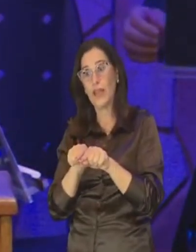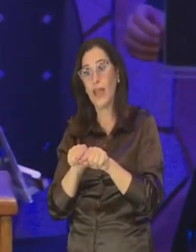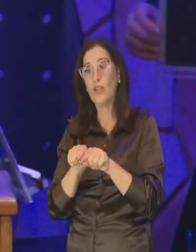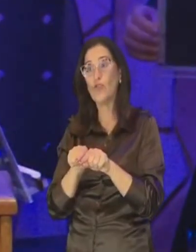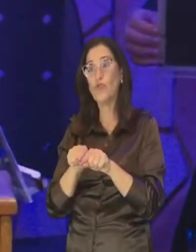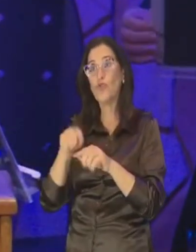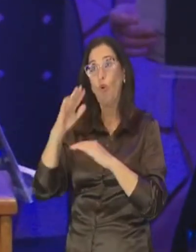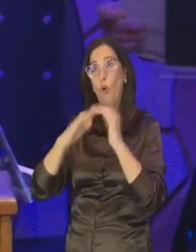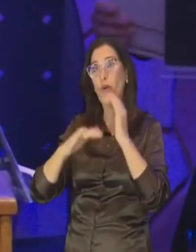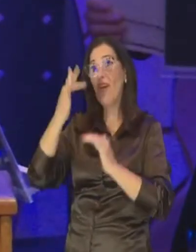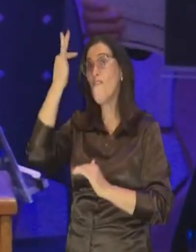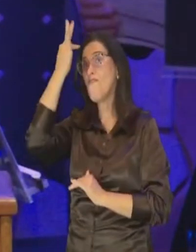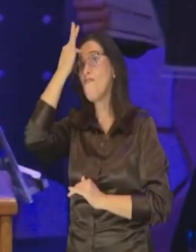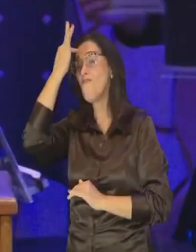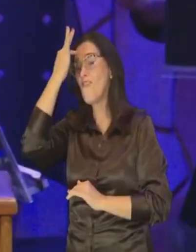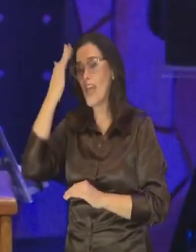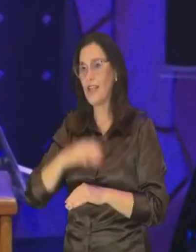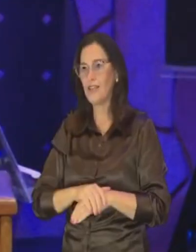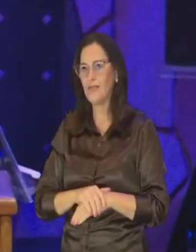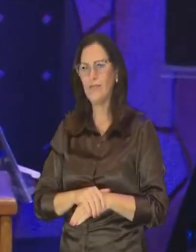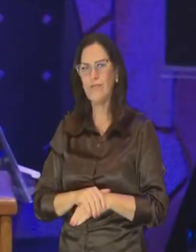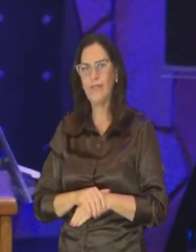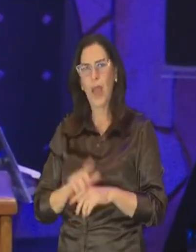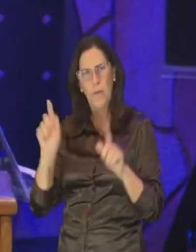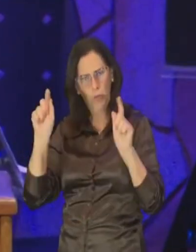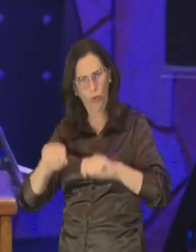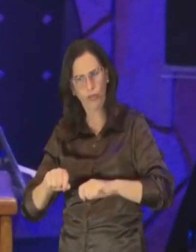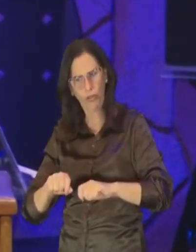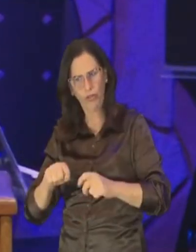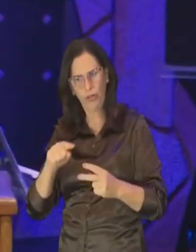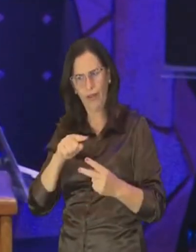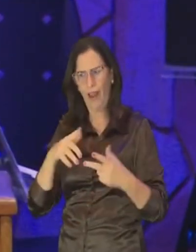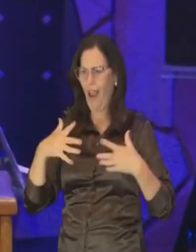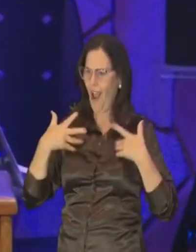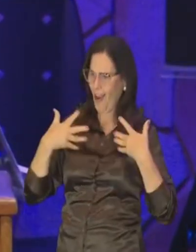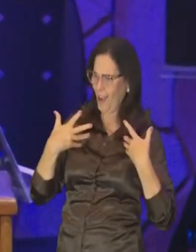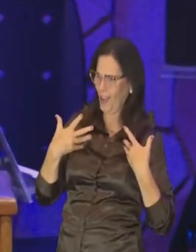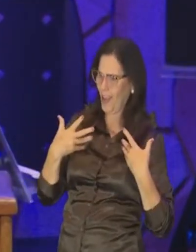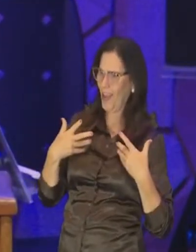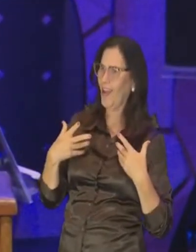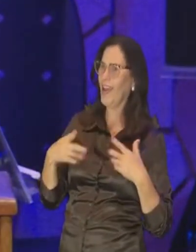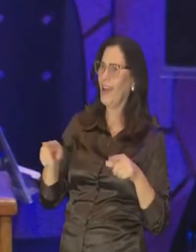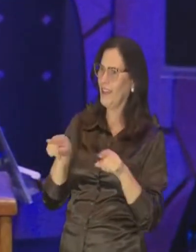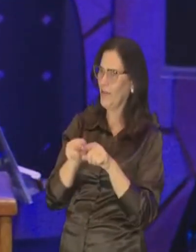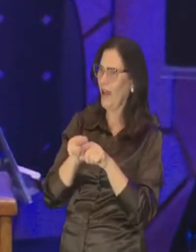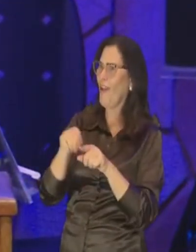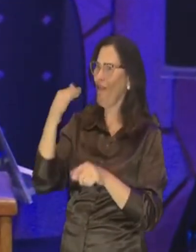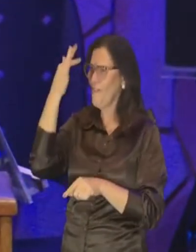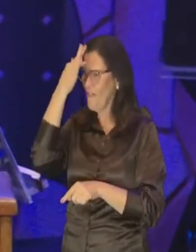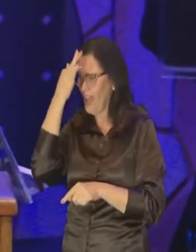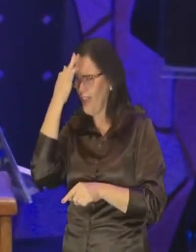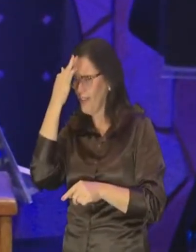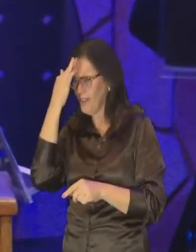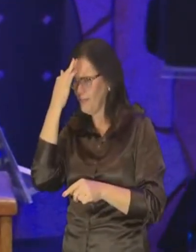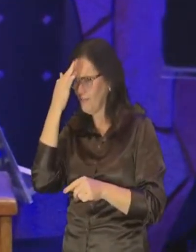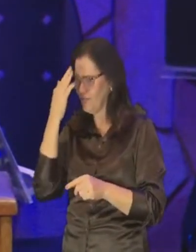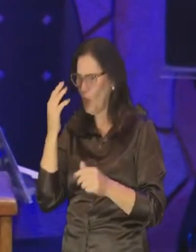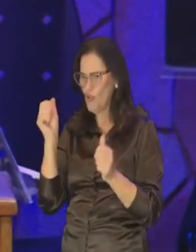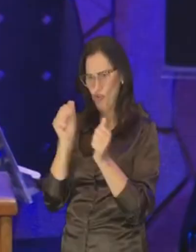fé. Será que é possível ter alegria e fé no mesmo